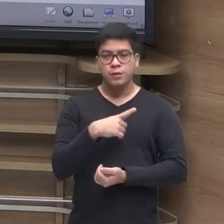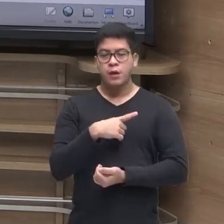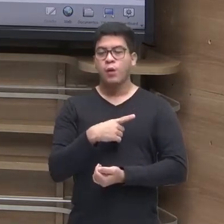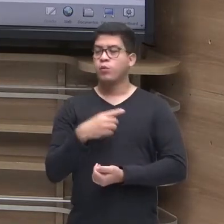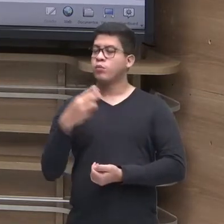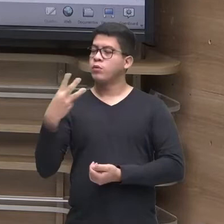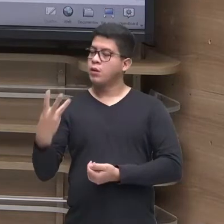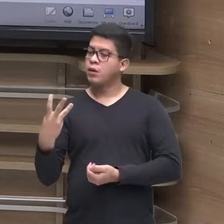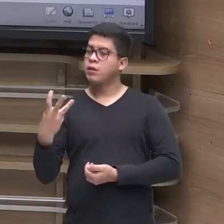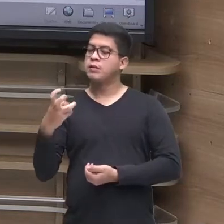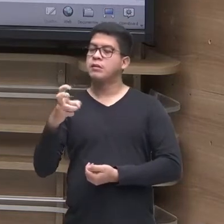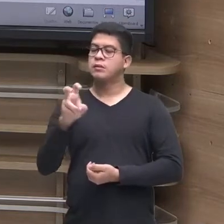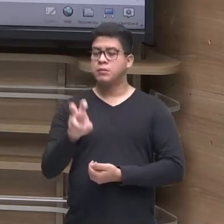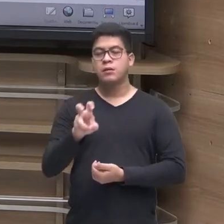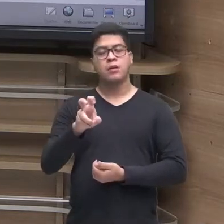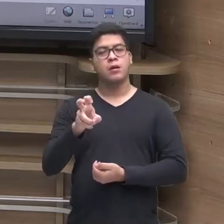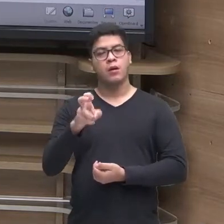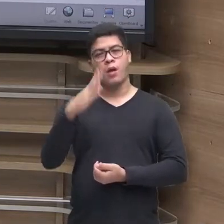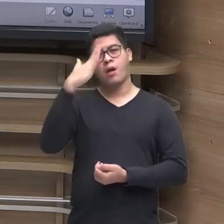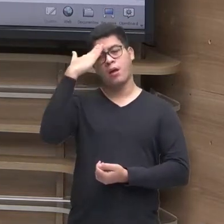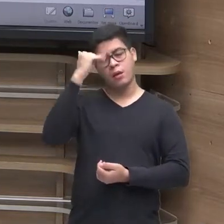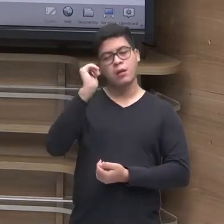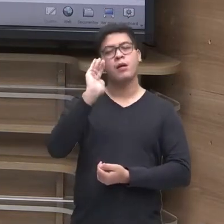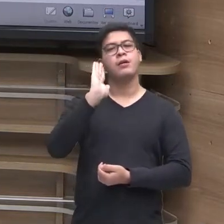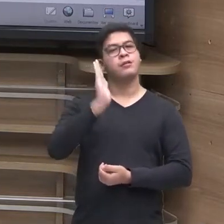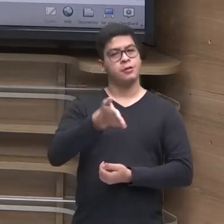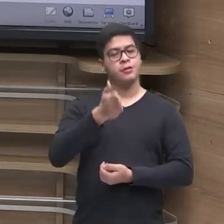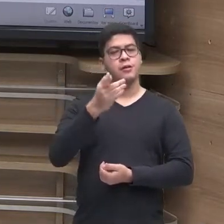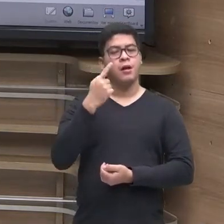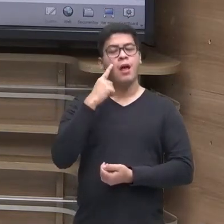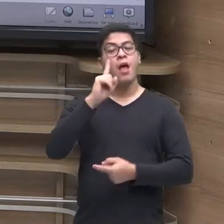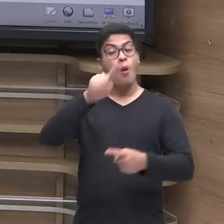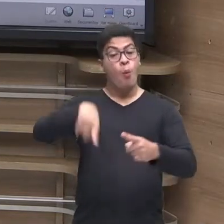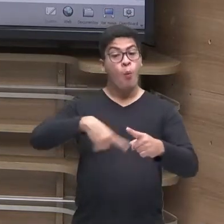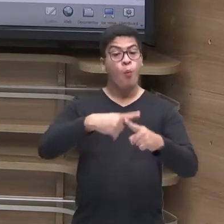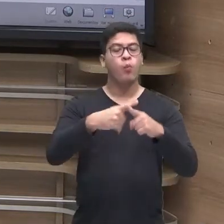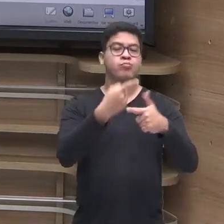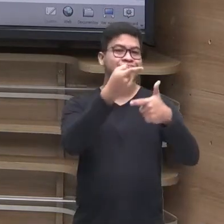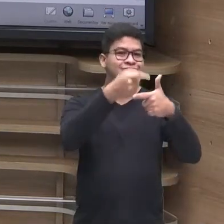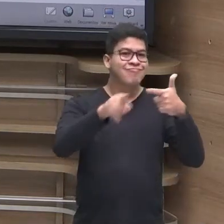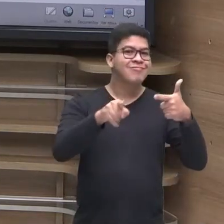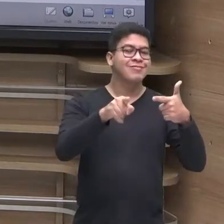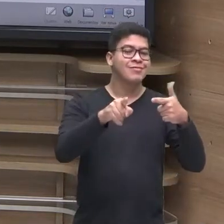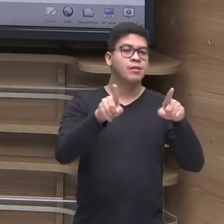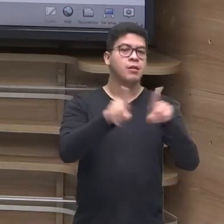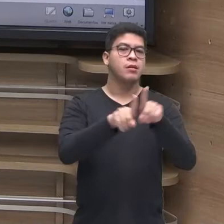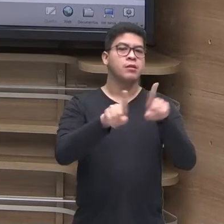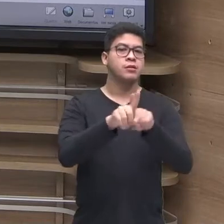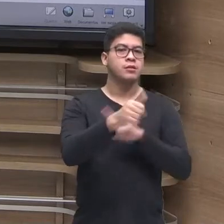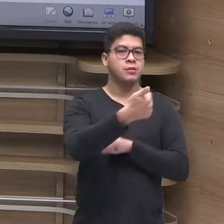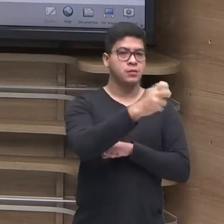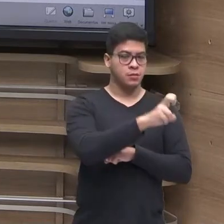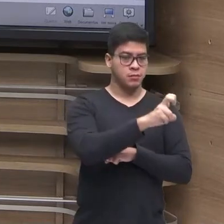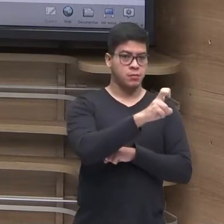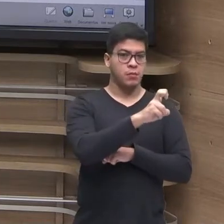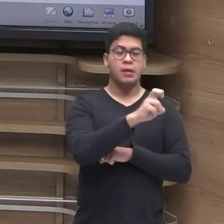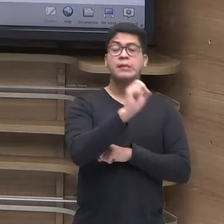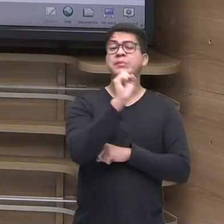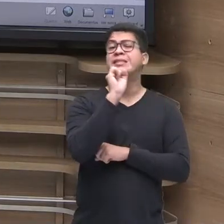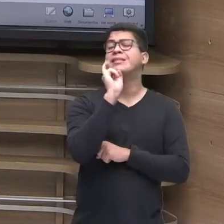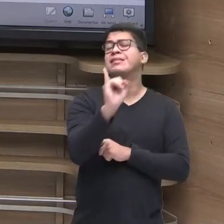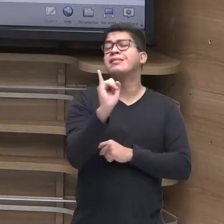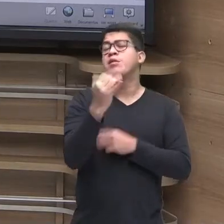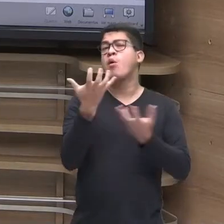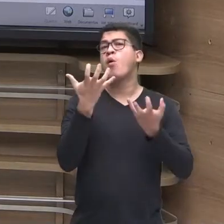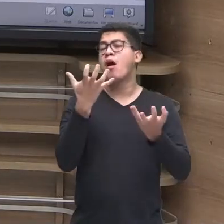são, né, os divisores de 15, tá? Mas se a gente quiser descobrir todos os múltiplos,